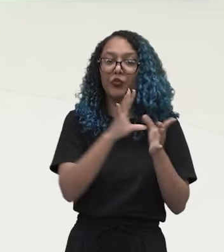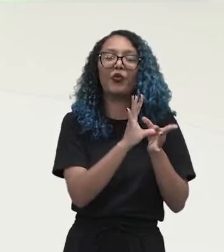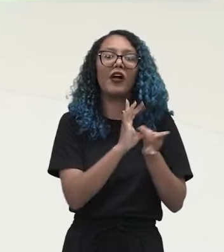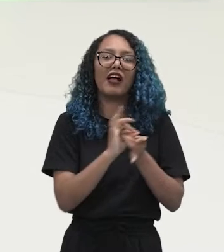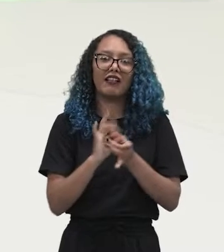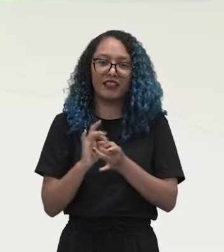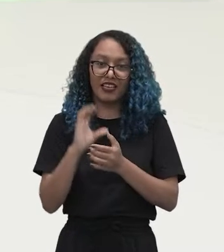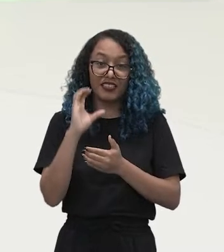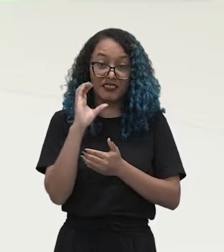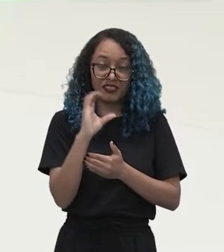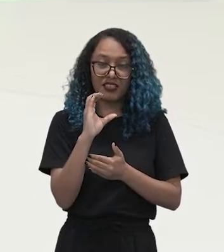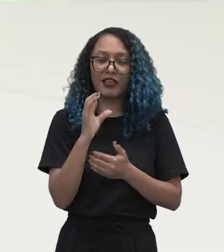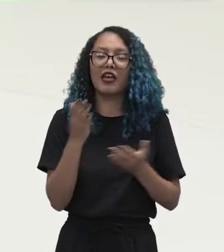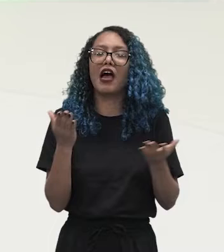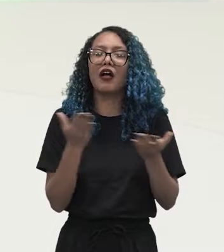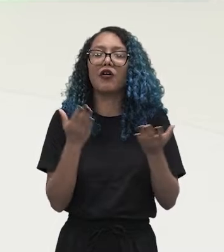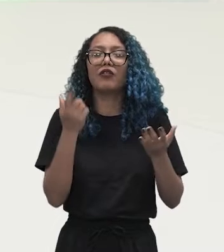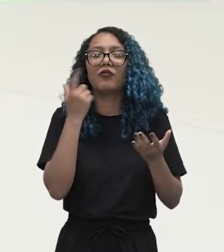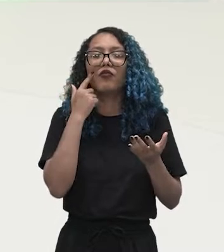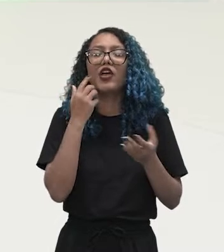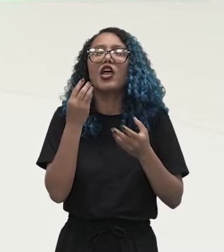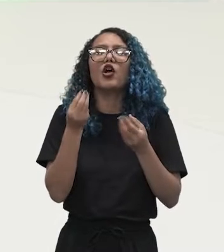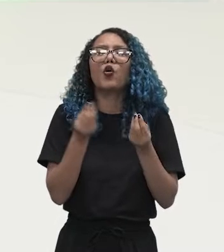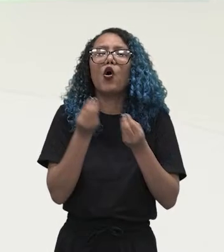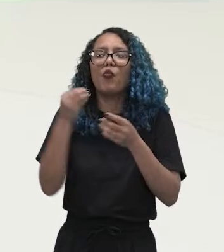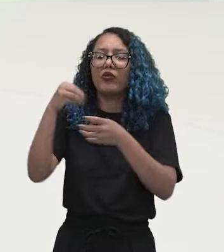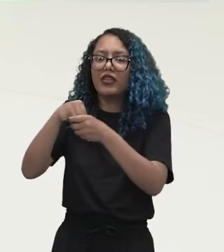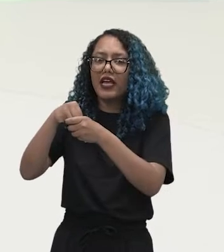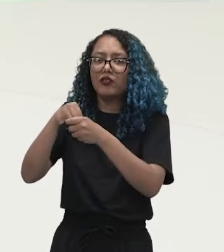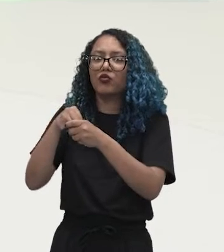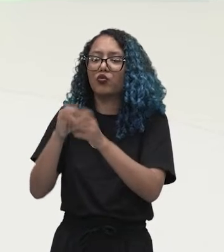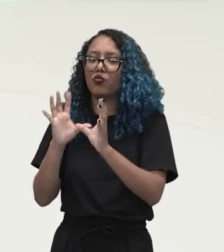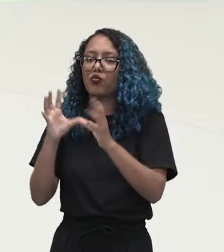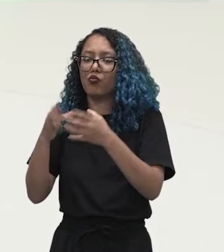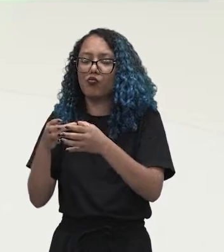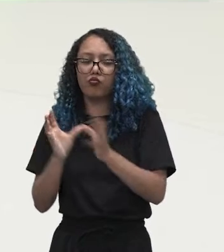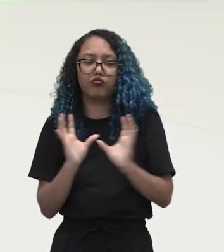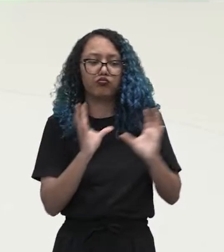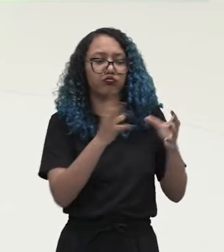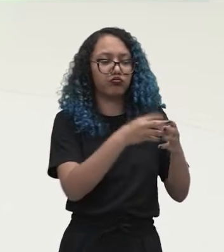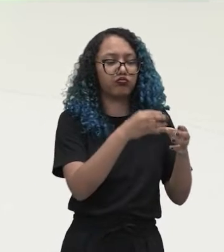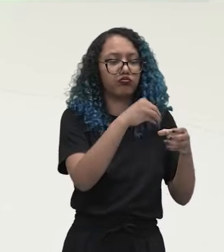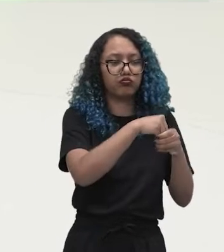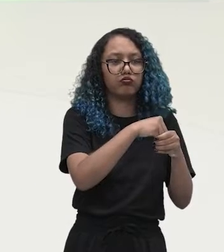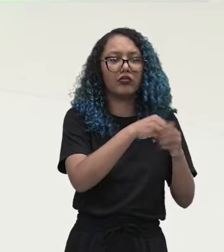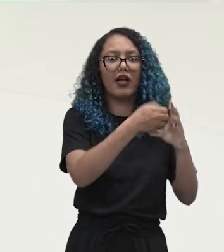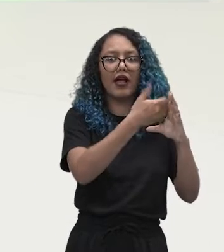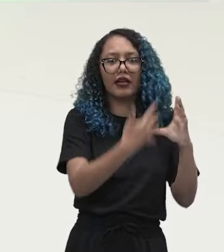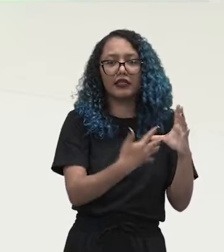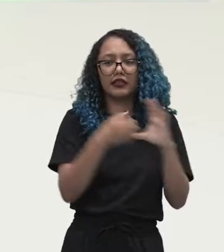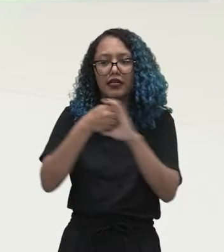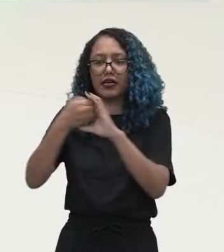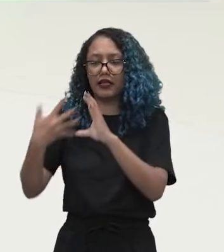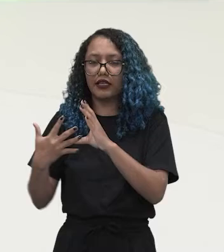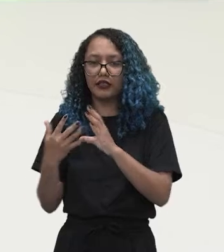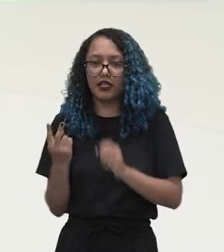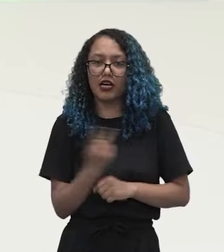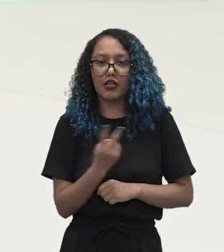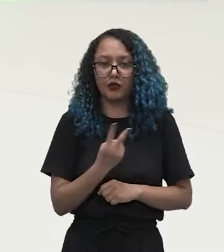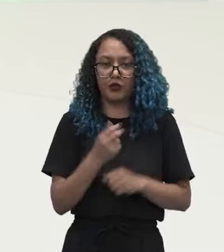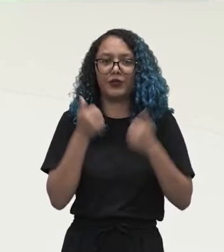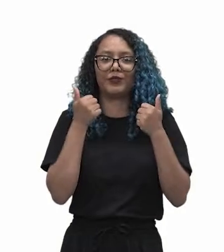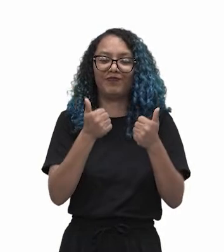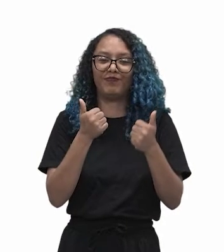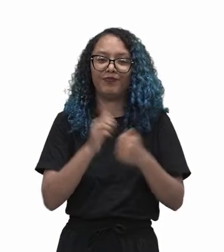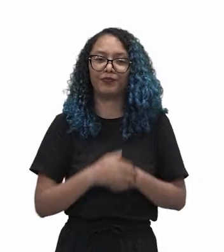agora nós vamos conhecer a classificação dentro de cada uma, tanto da cadeia aberta quanto da cadeia fechada. Observem